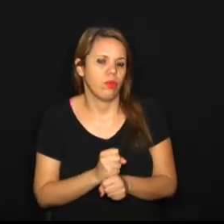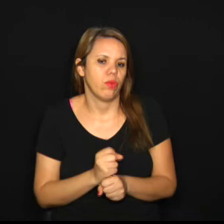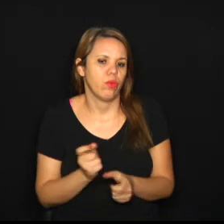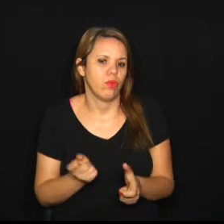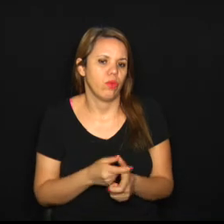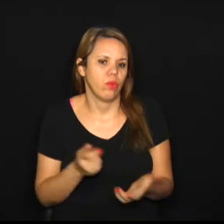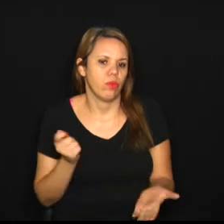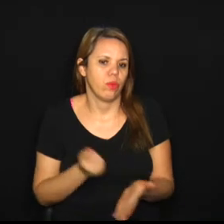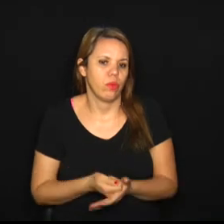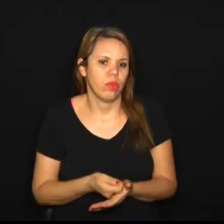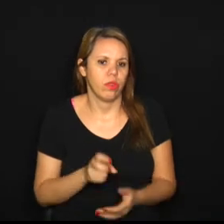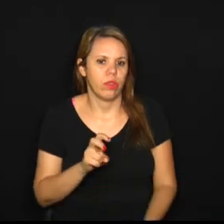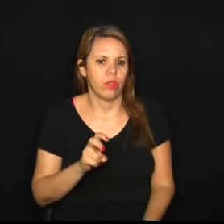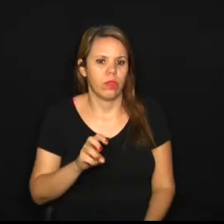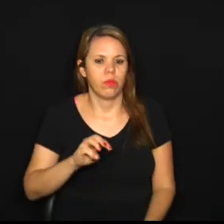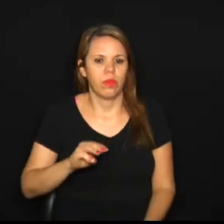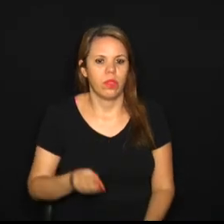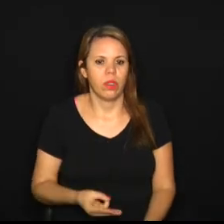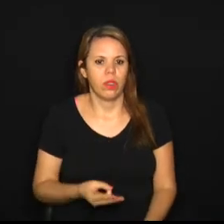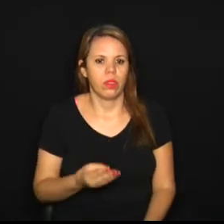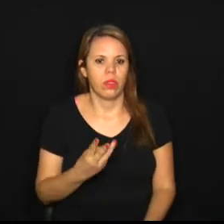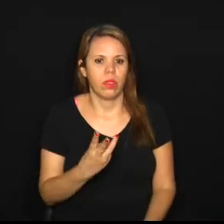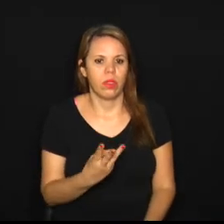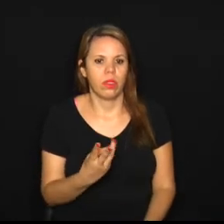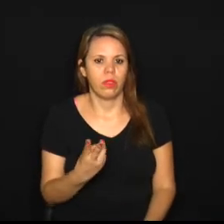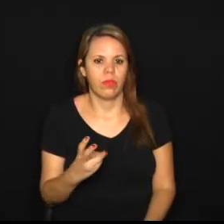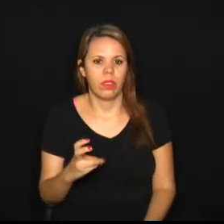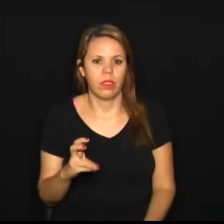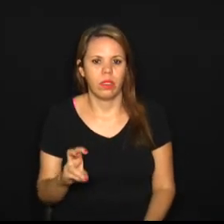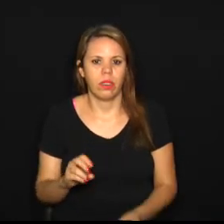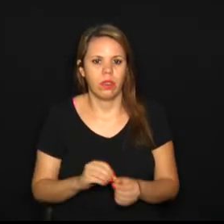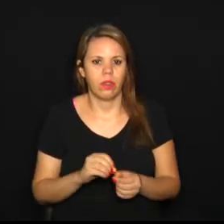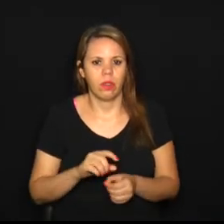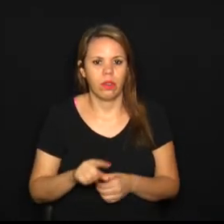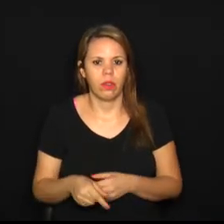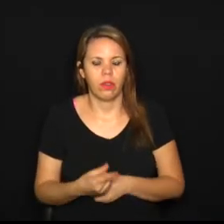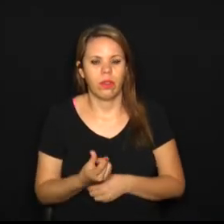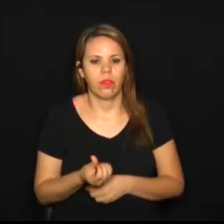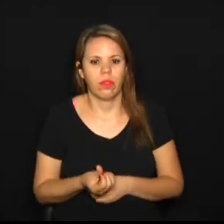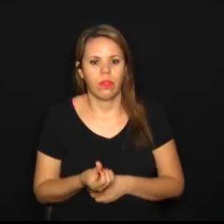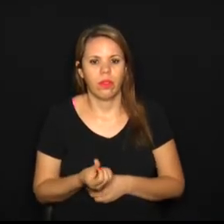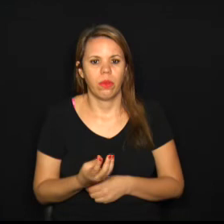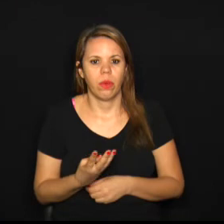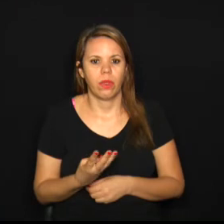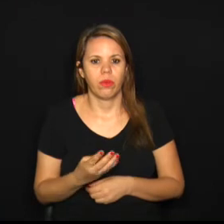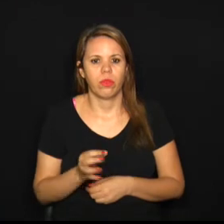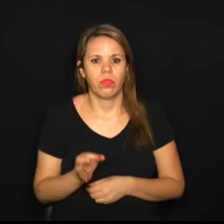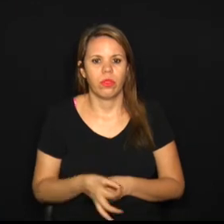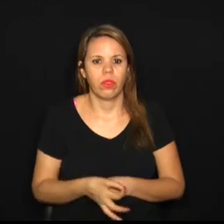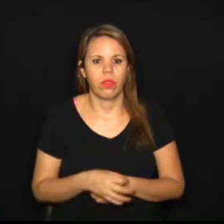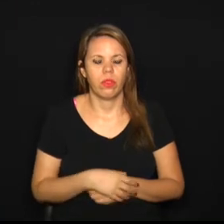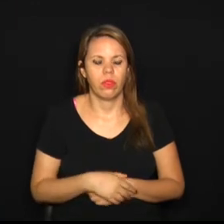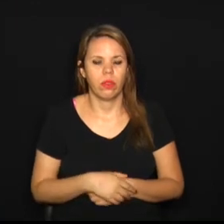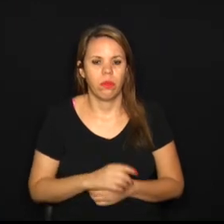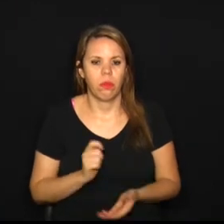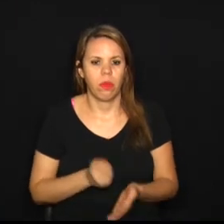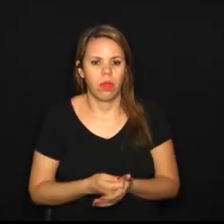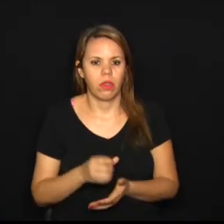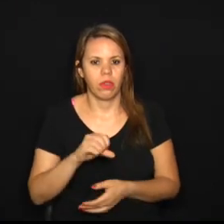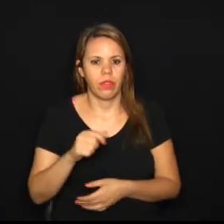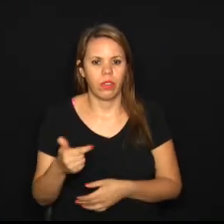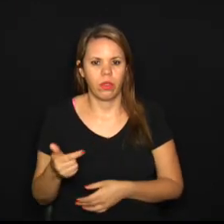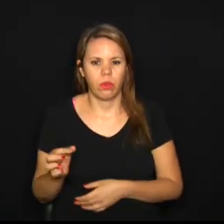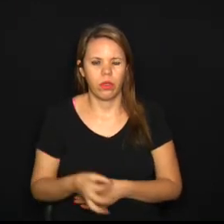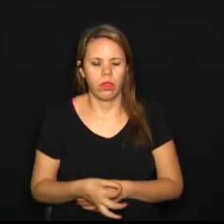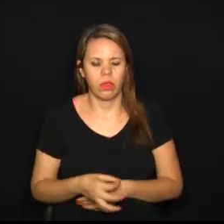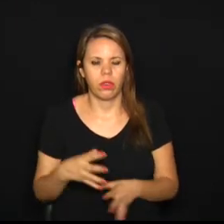liquidados 5.325.000, que representa 96,4% do orçamento empenhado, e foram pagos